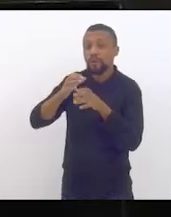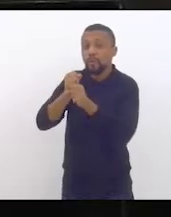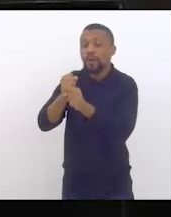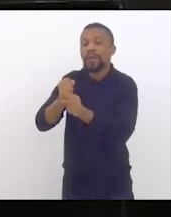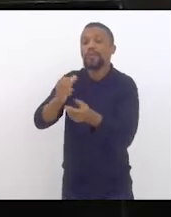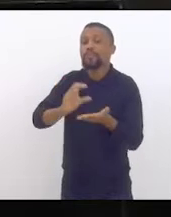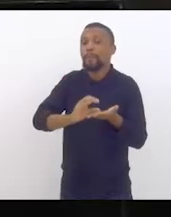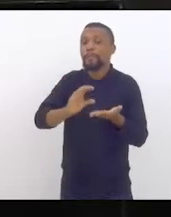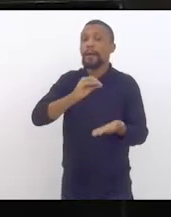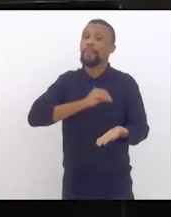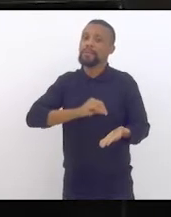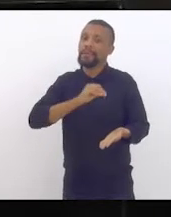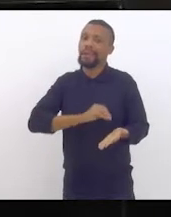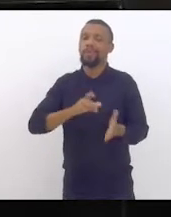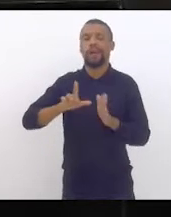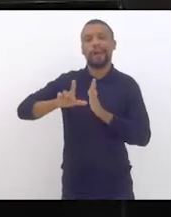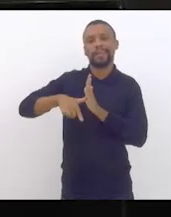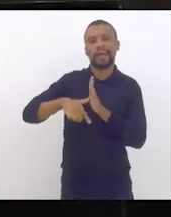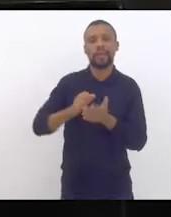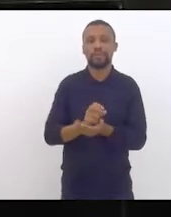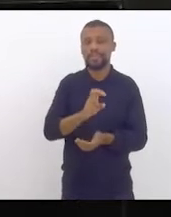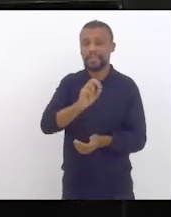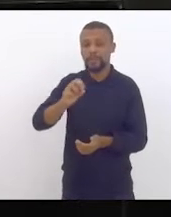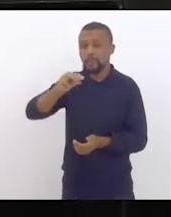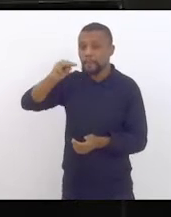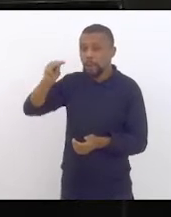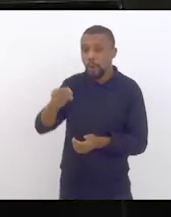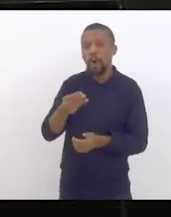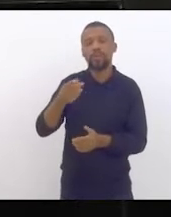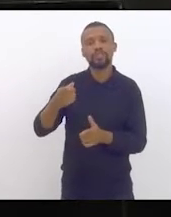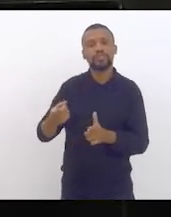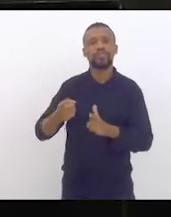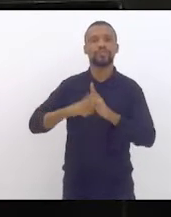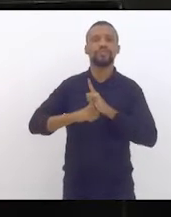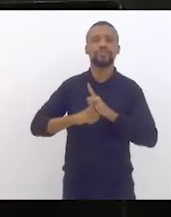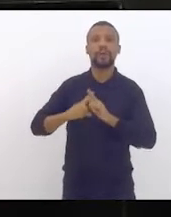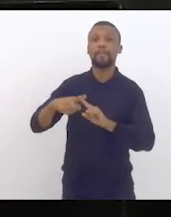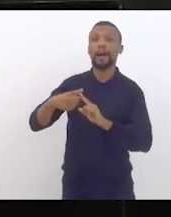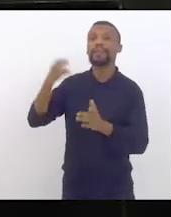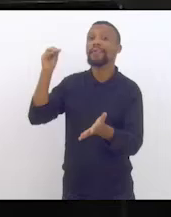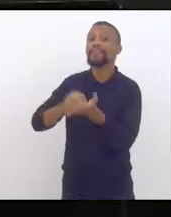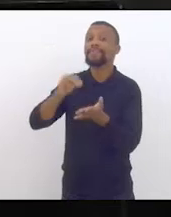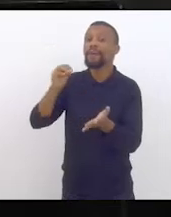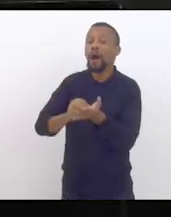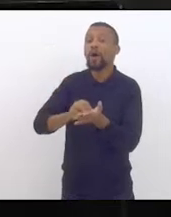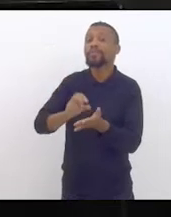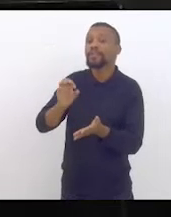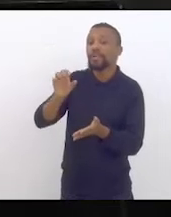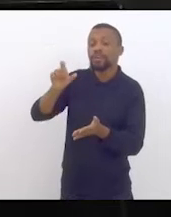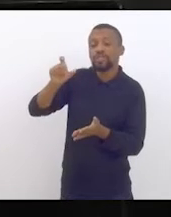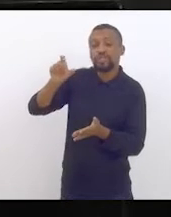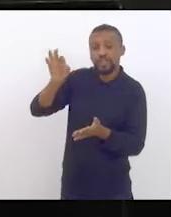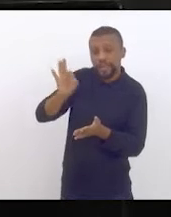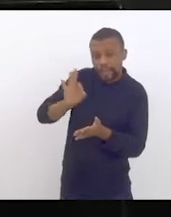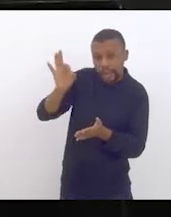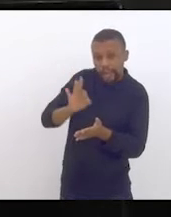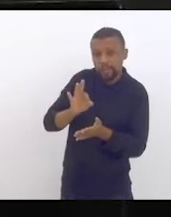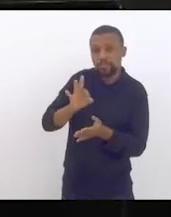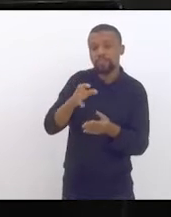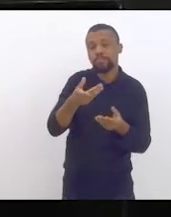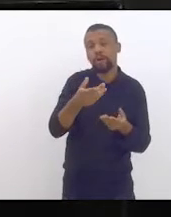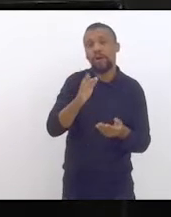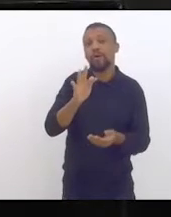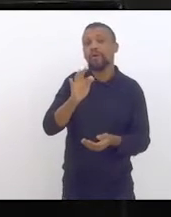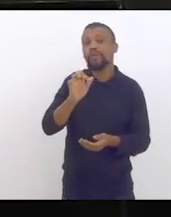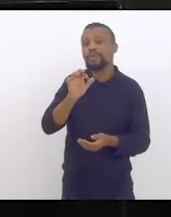em atraso e 500 milhões de dívida além da falta de crédito perante os as dores na prefeitura